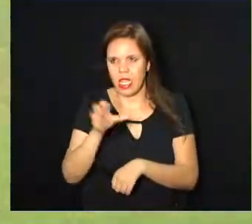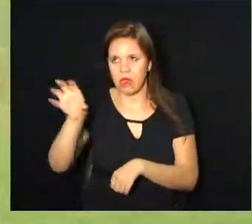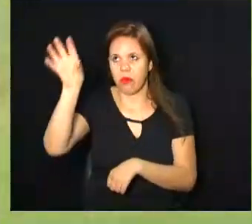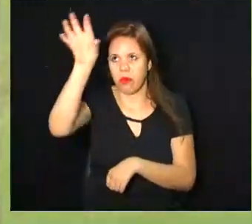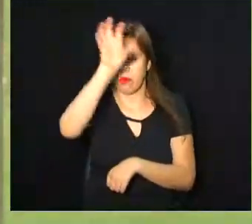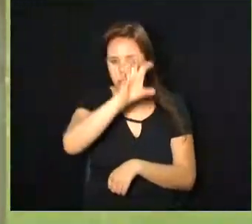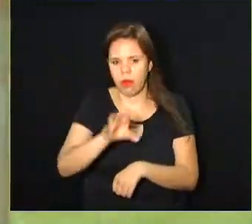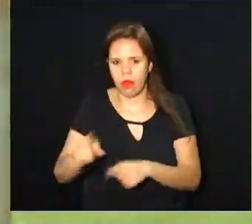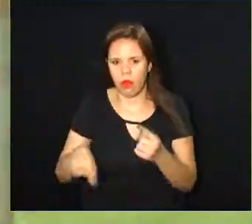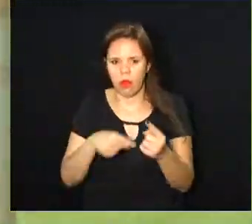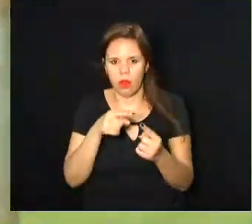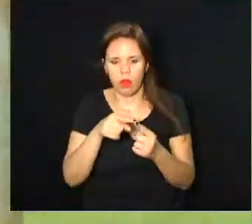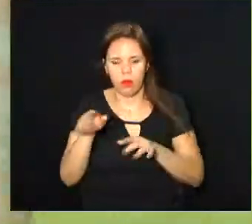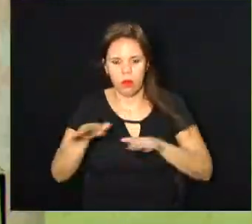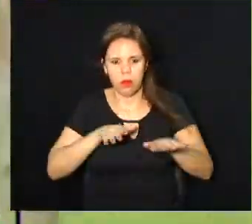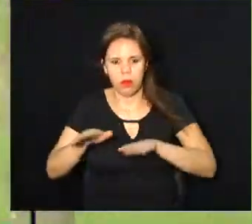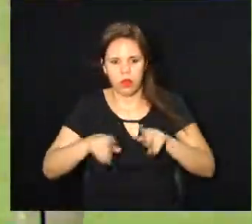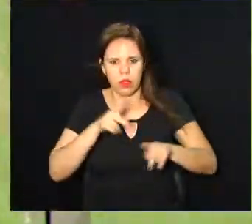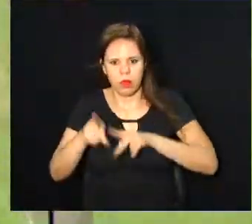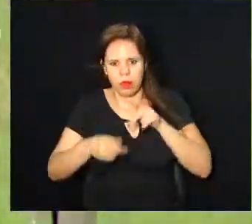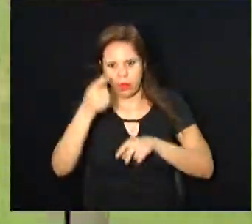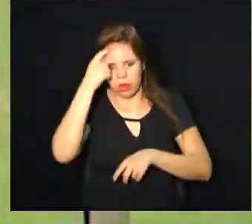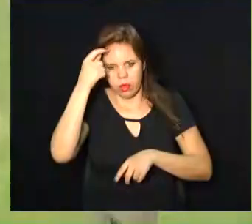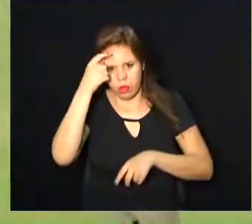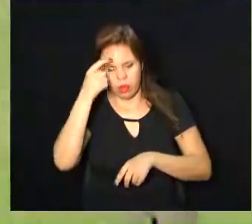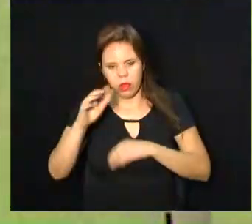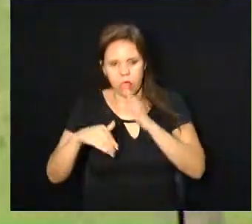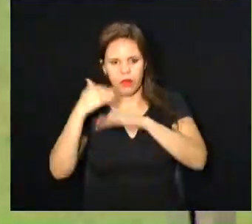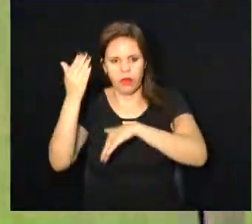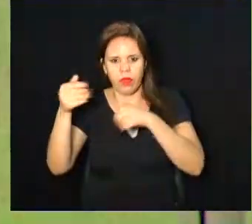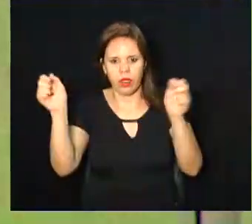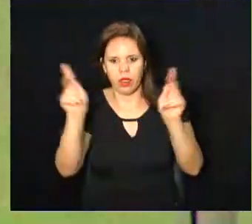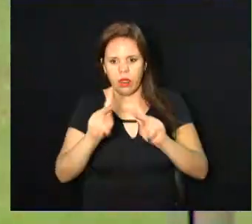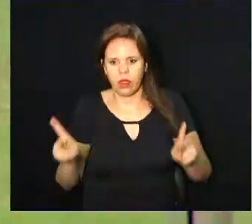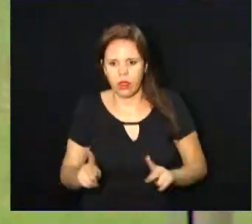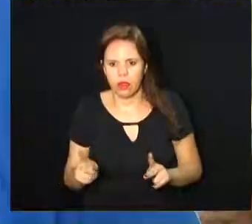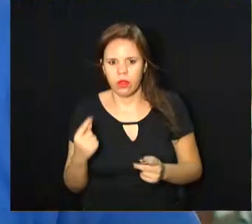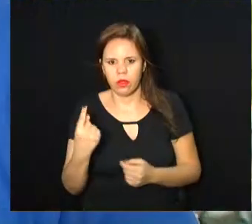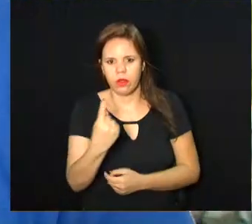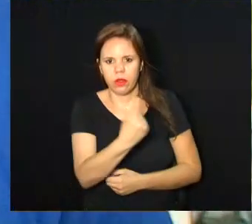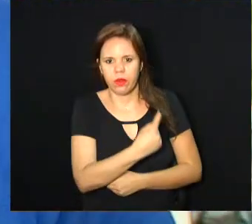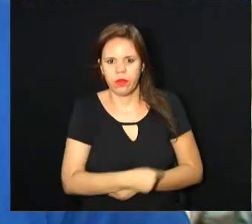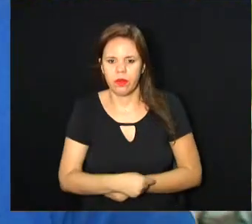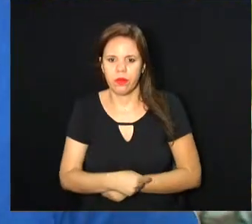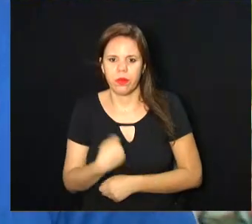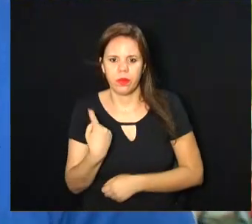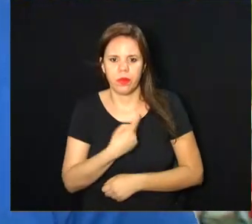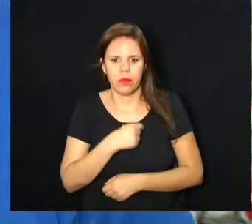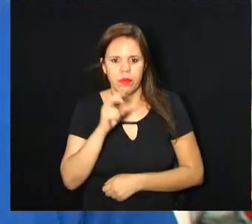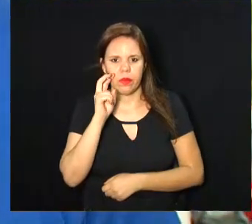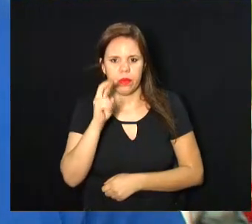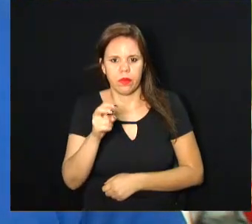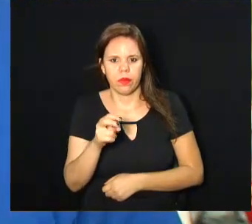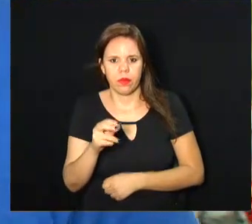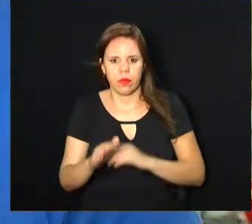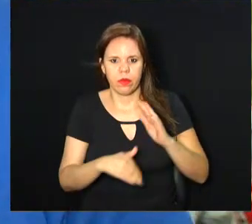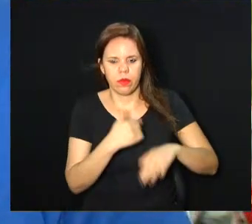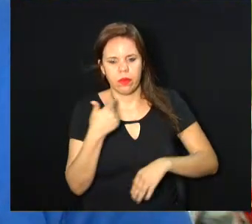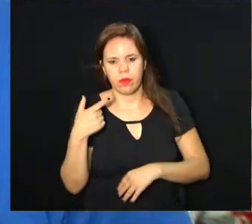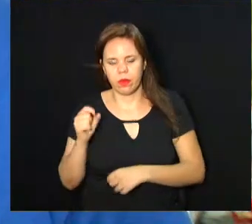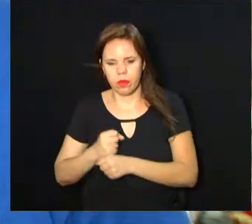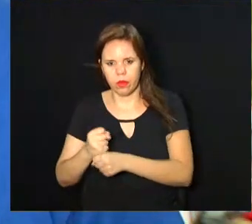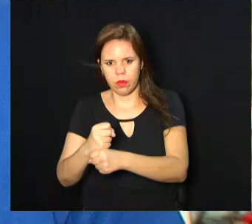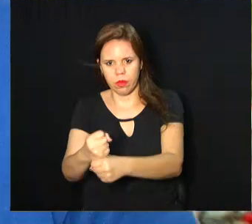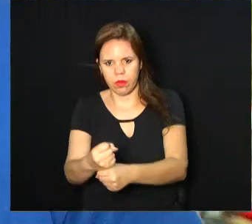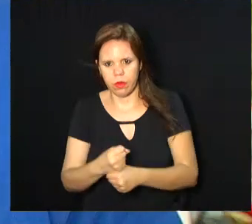como objetivo mobilizar as pessoas para desenvolver a paz individual. A gente vê uma evolução de 10 anos para cá.